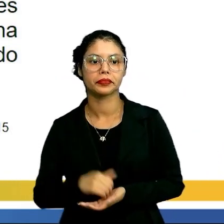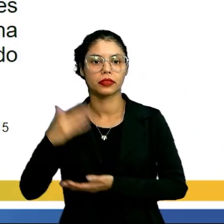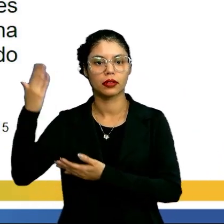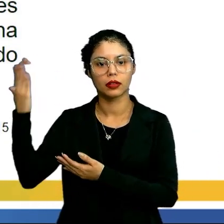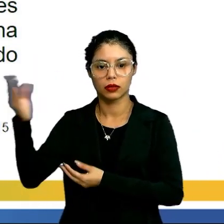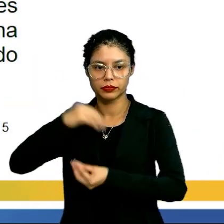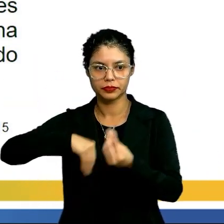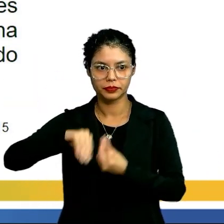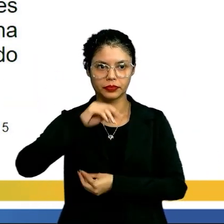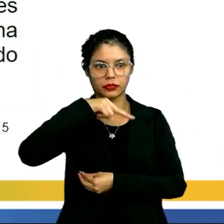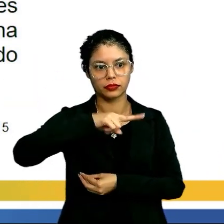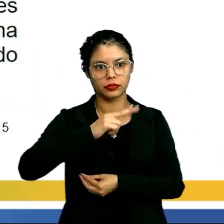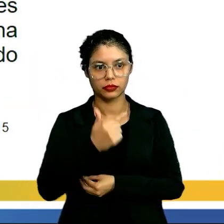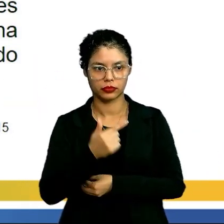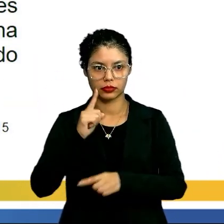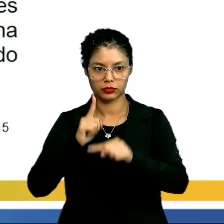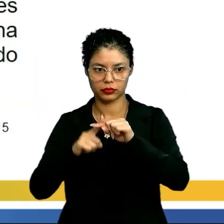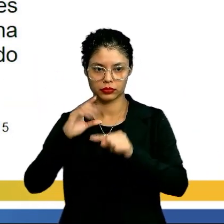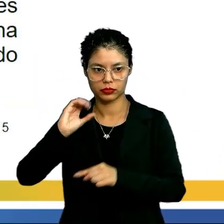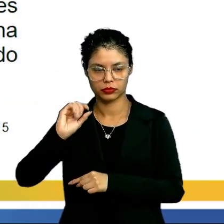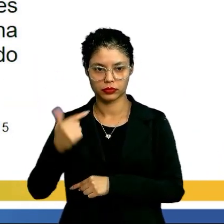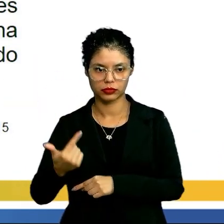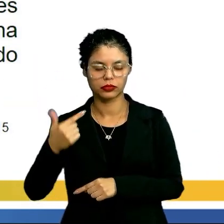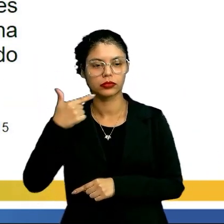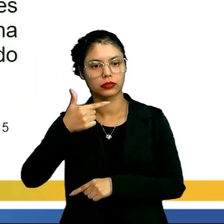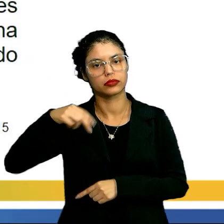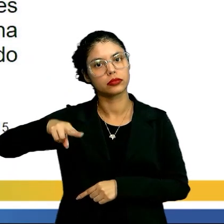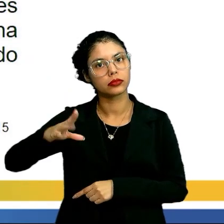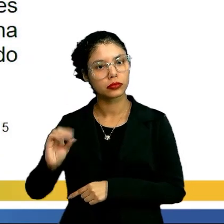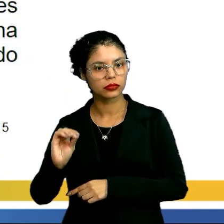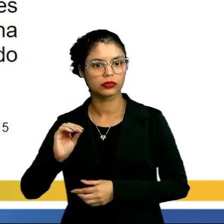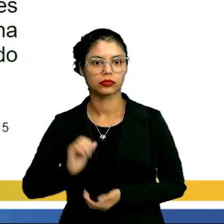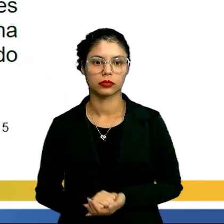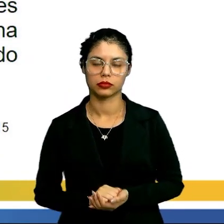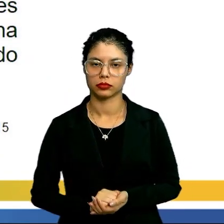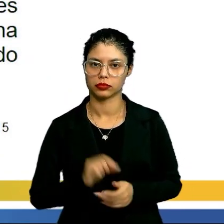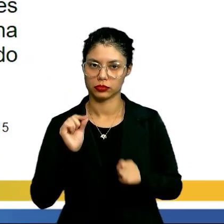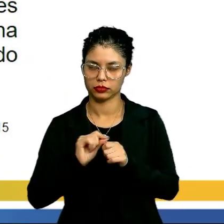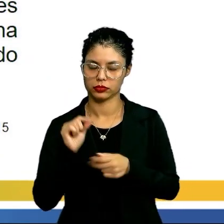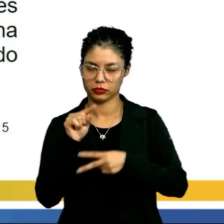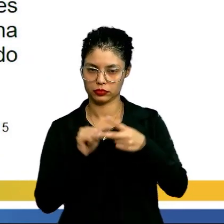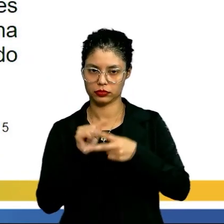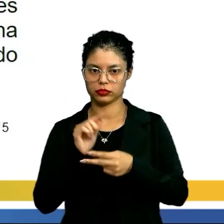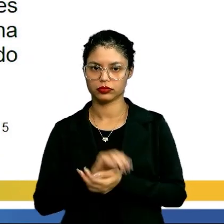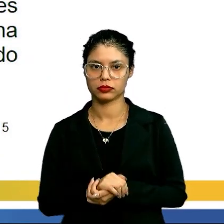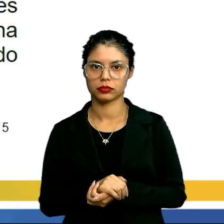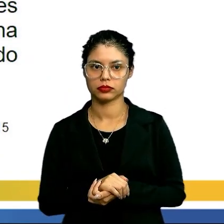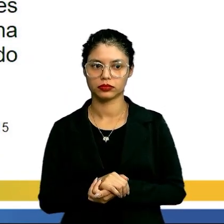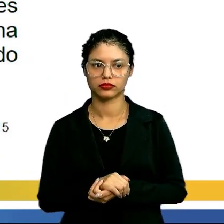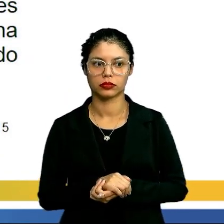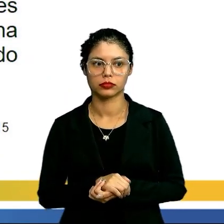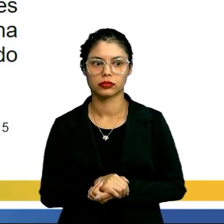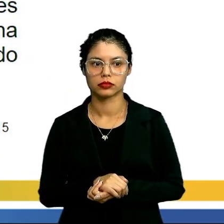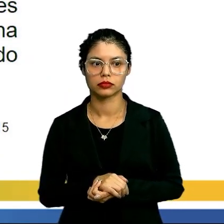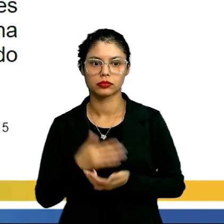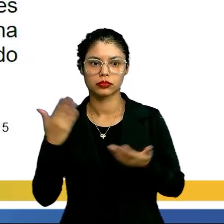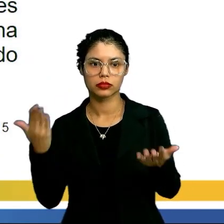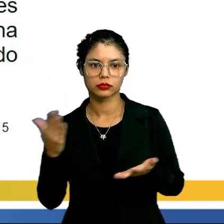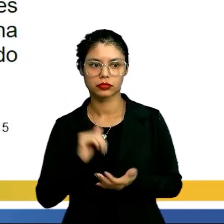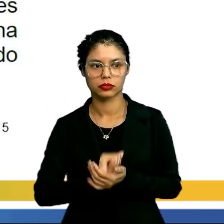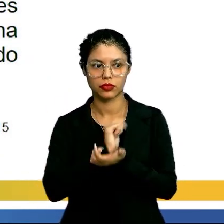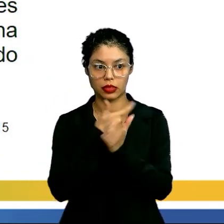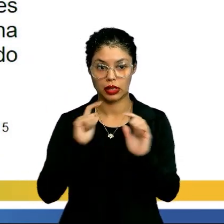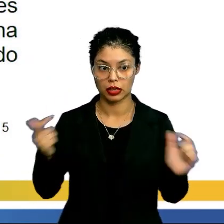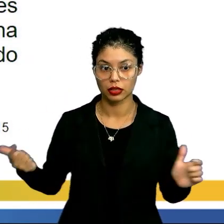nossa reação, gás nitrogênio reagindo com gás oxigênio, formando 2 mols de monóxido de nitrogênio em